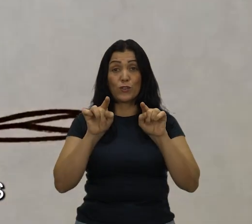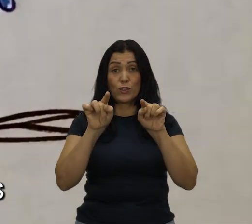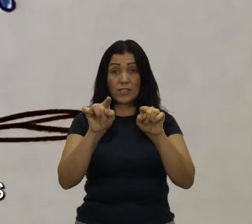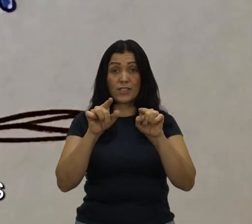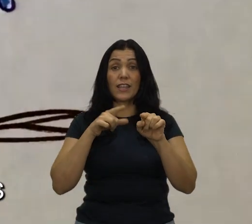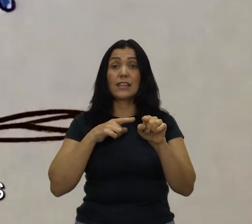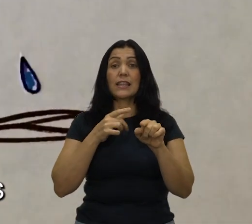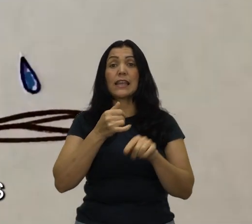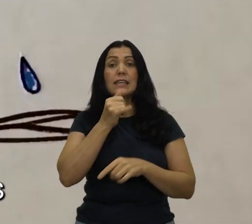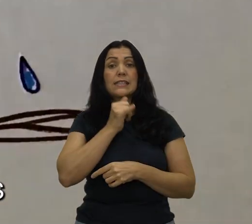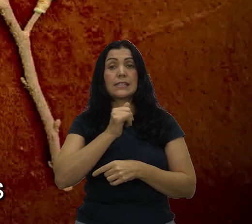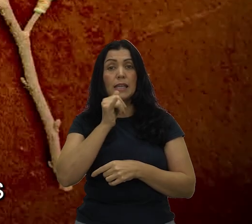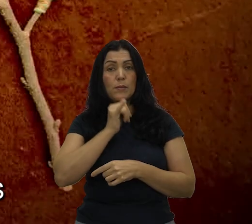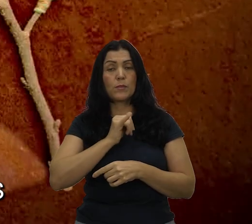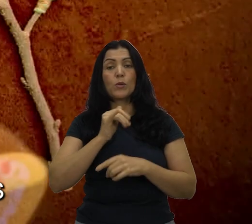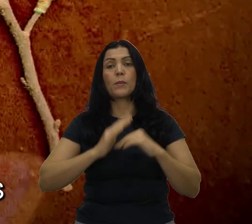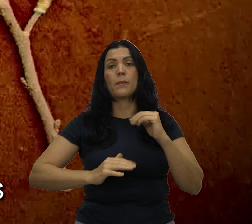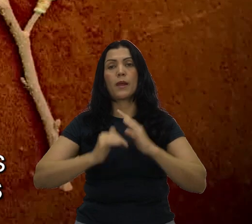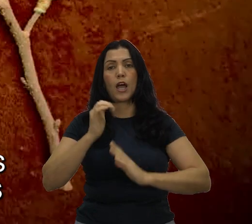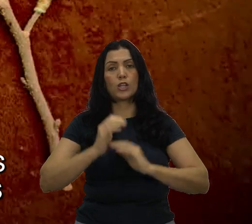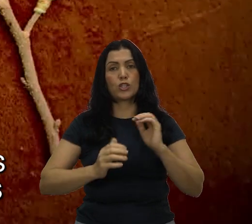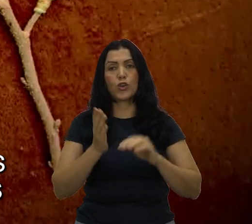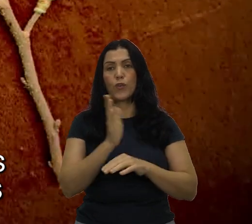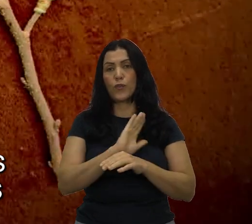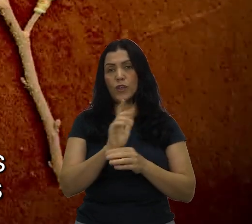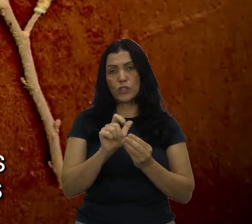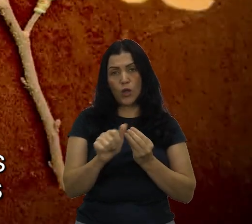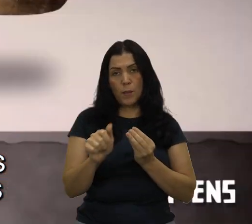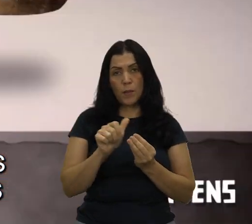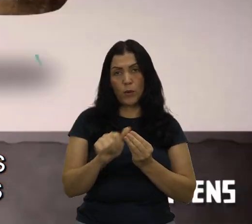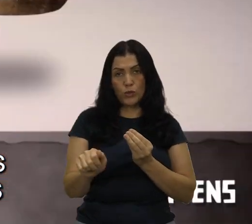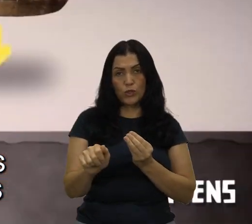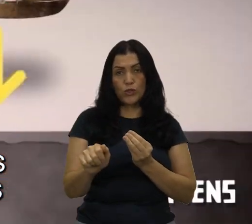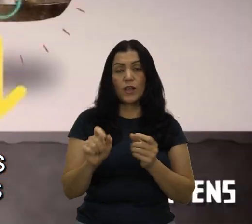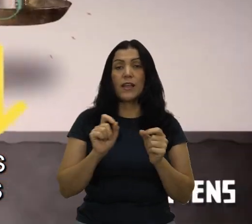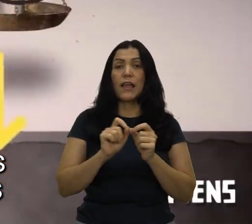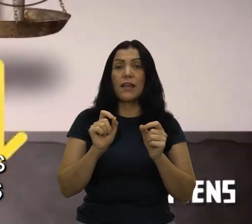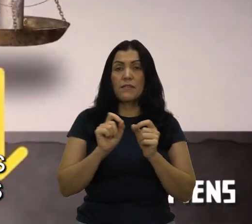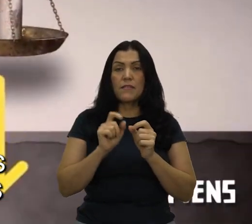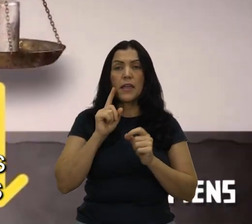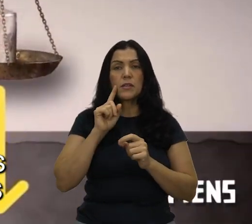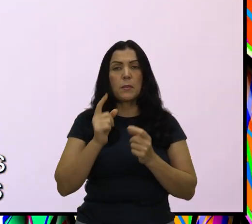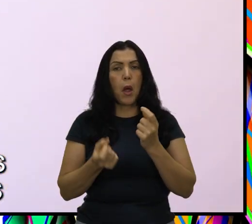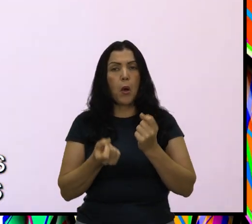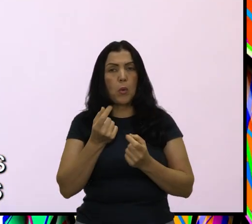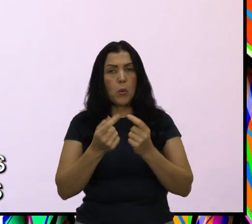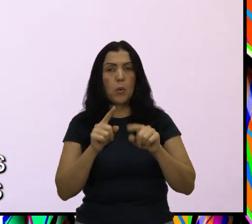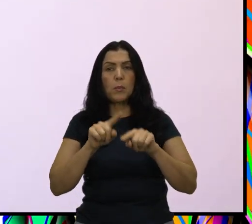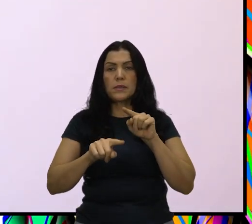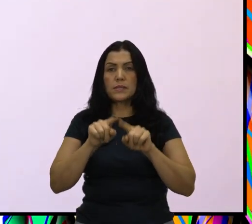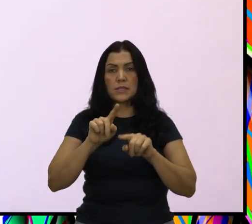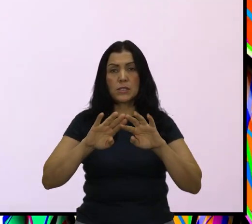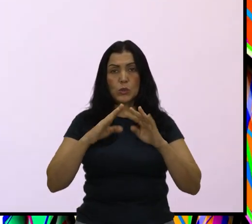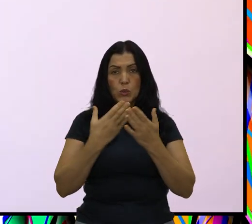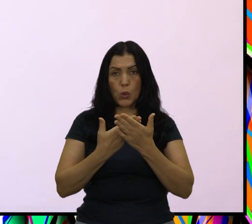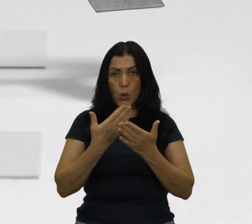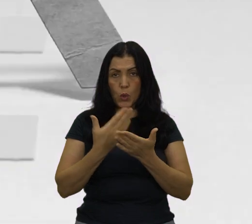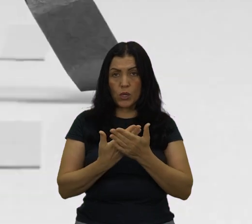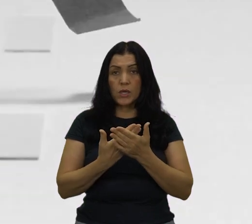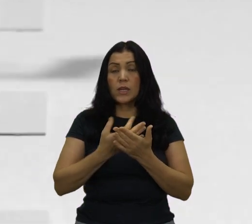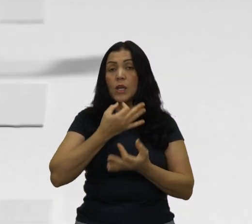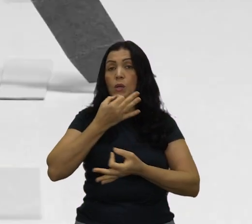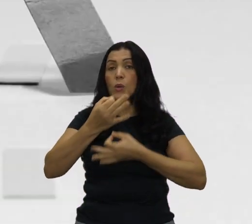Deixamos para você alguns exemplos práticos de filmes em stop motion, feitos para abordar algumas matérias